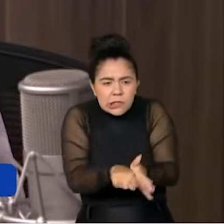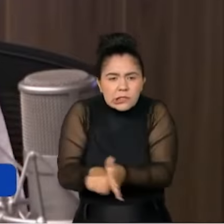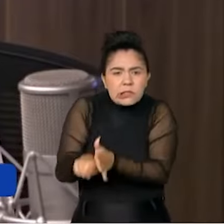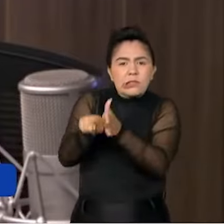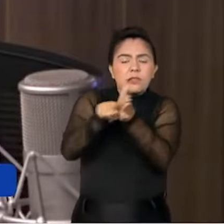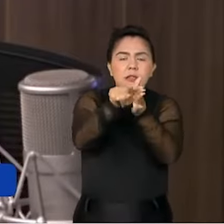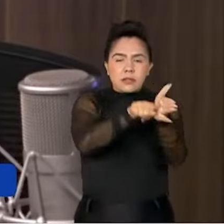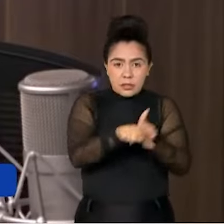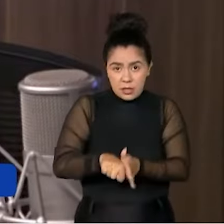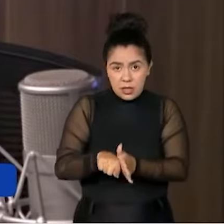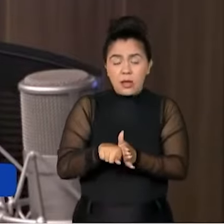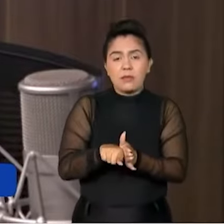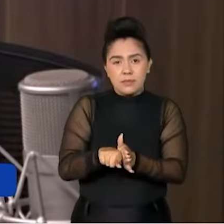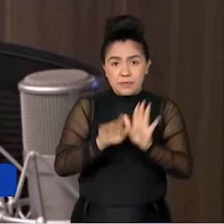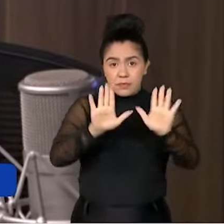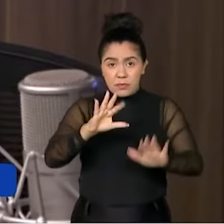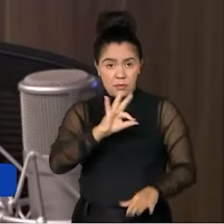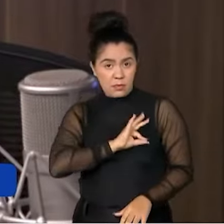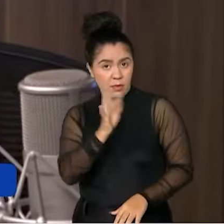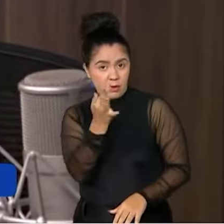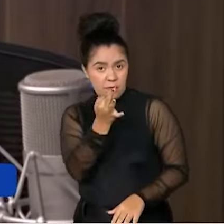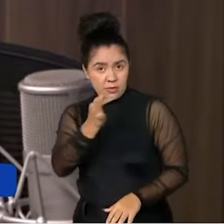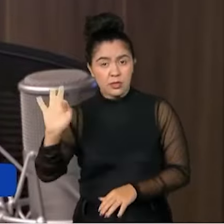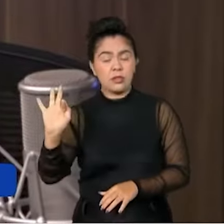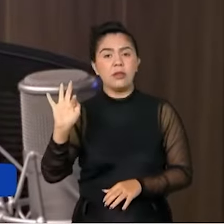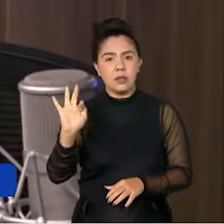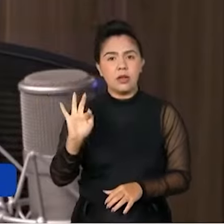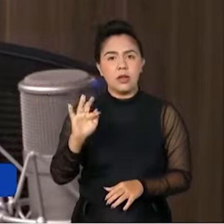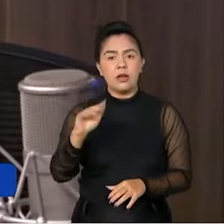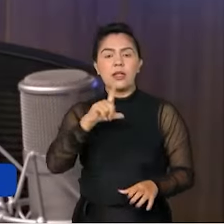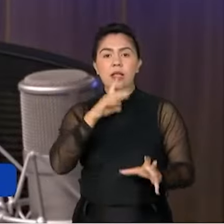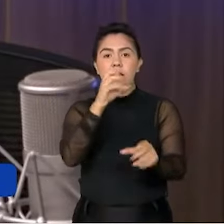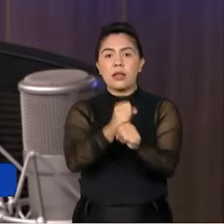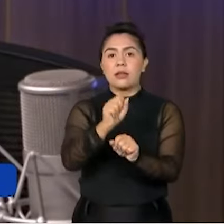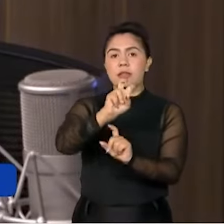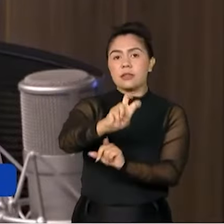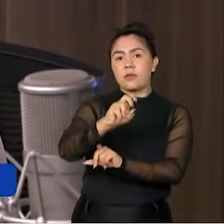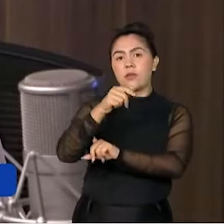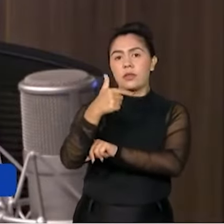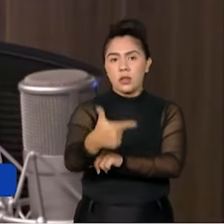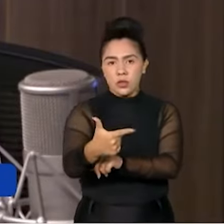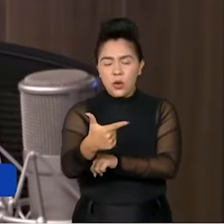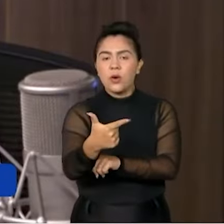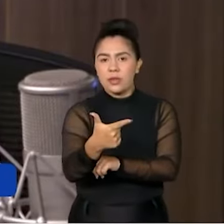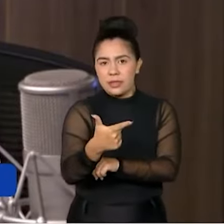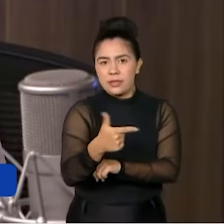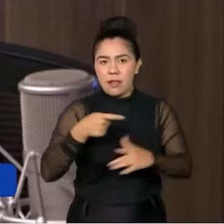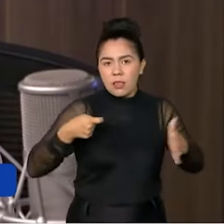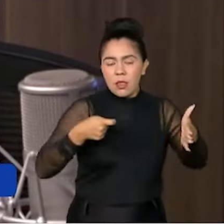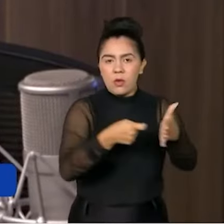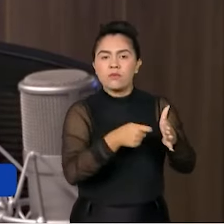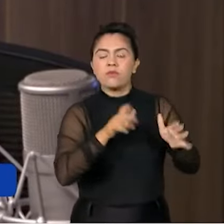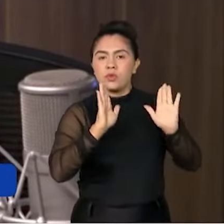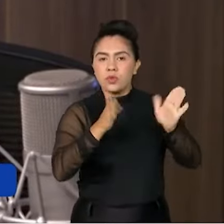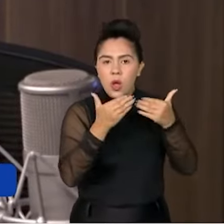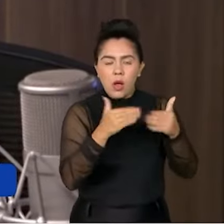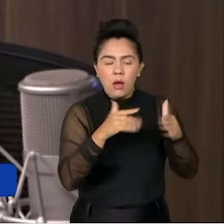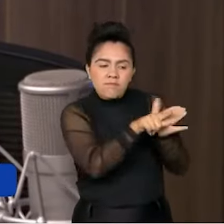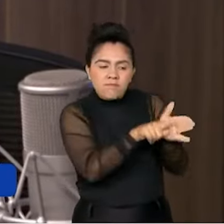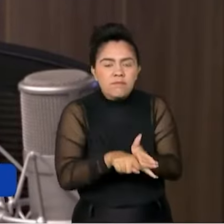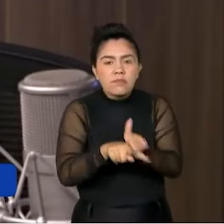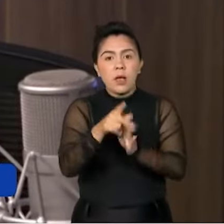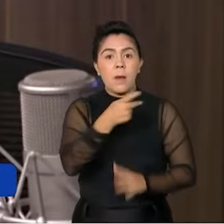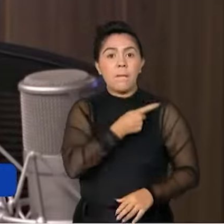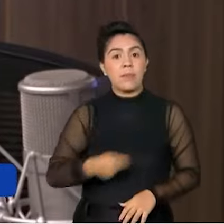investigação, nesse momento, a Polícia Federal tem 52 inquéritos abertos. Como você falou, o presidente Lula ligou